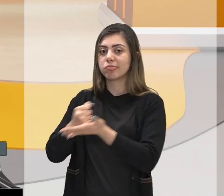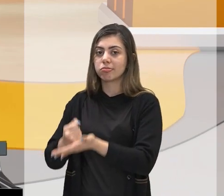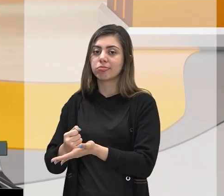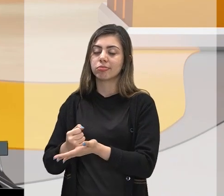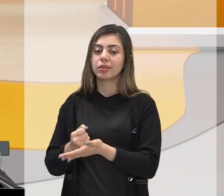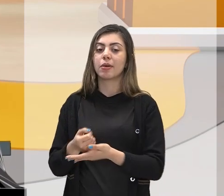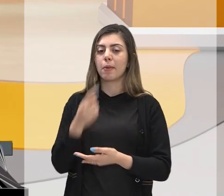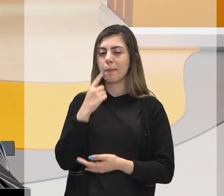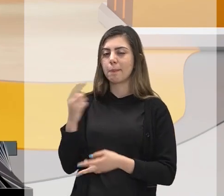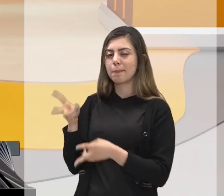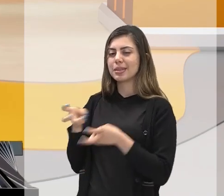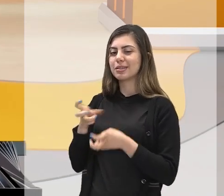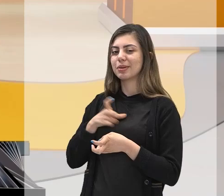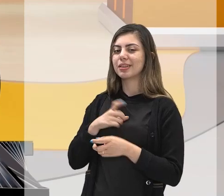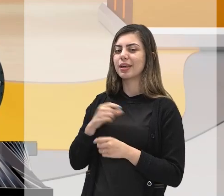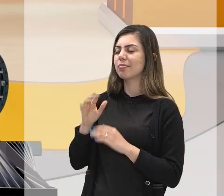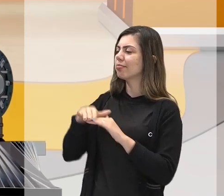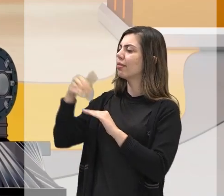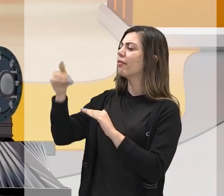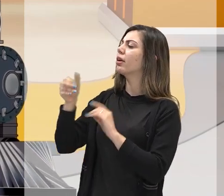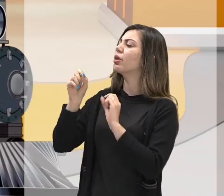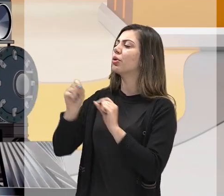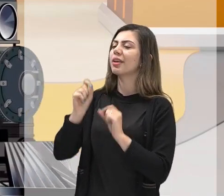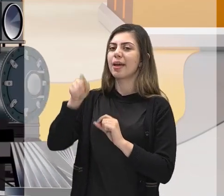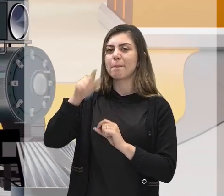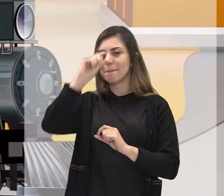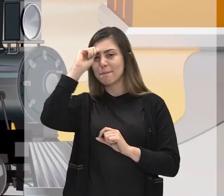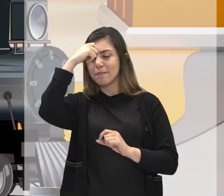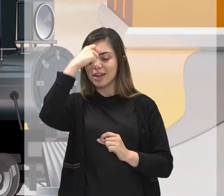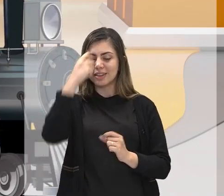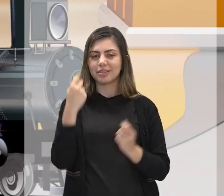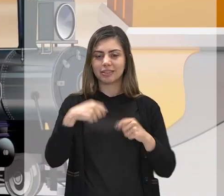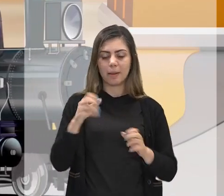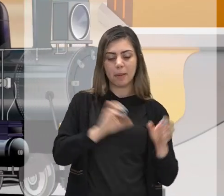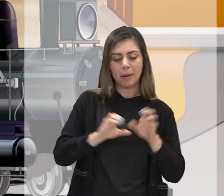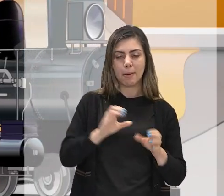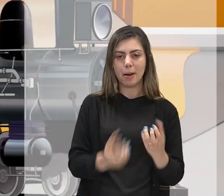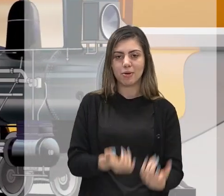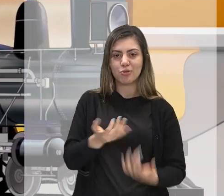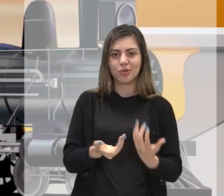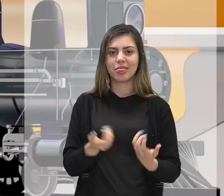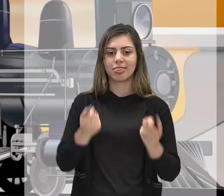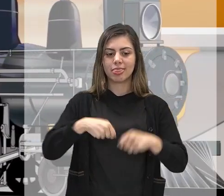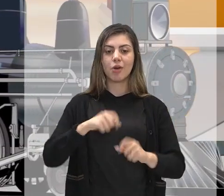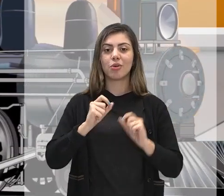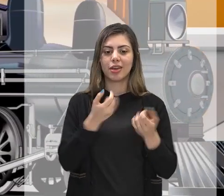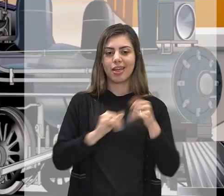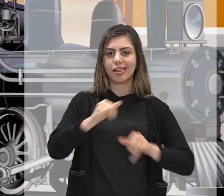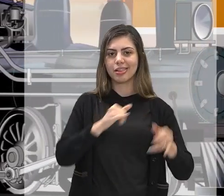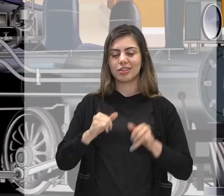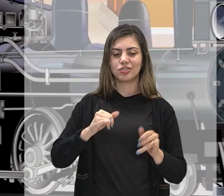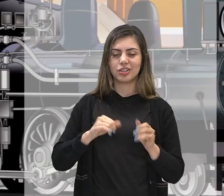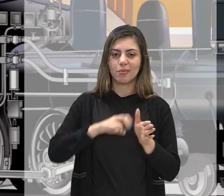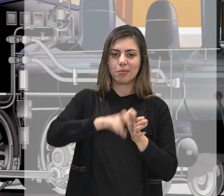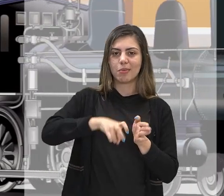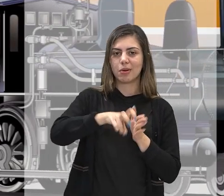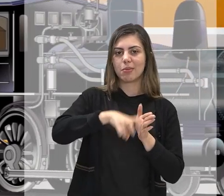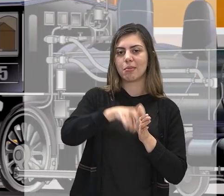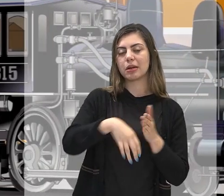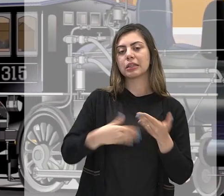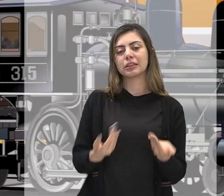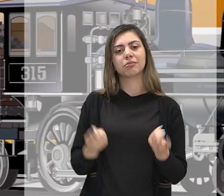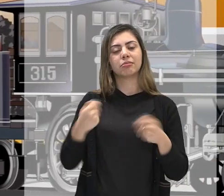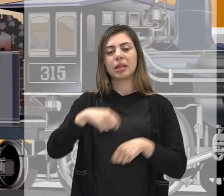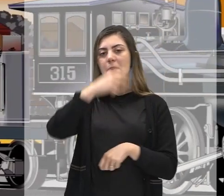era utilizado para ser queimado na caldeira, ali para frente, ali onde está fumaçando? Então isso facilitou o transporte de pessoas e mercadorias